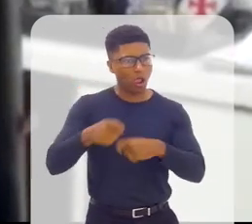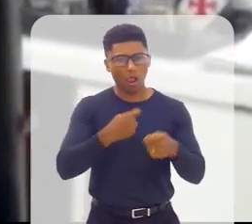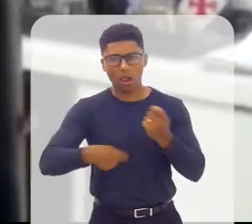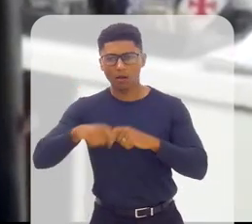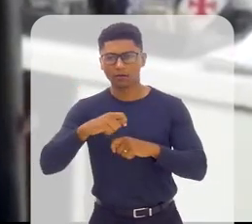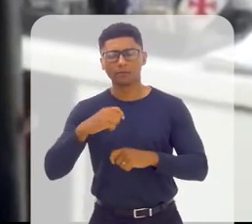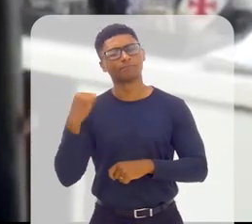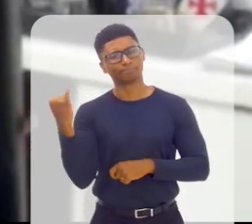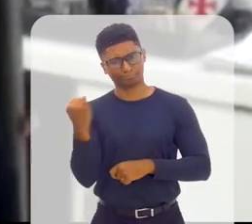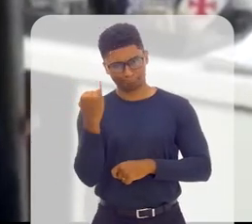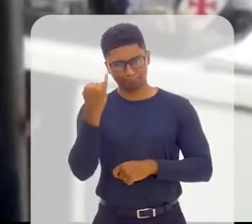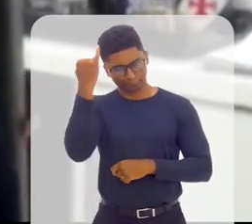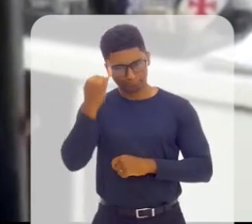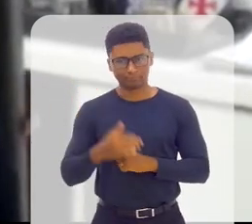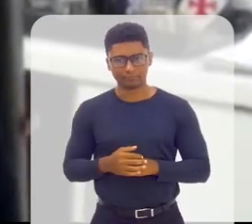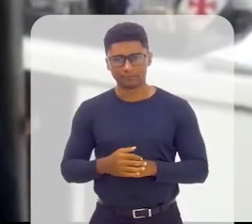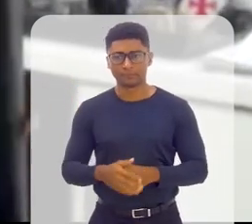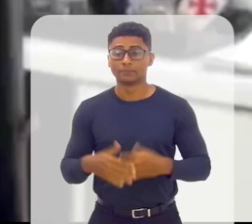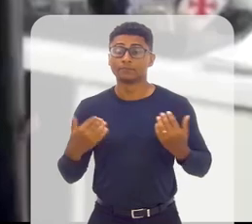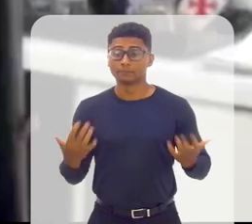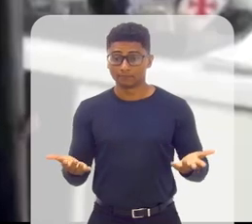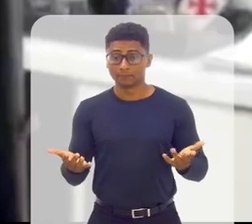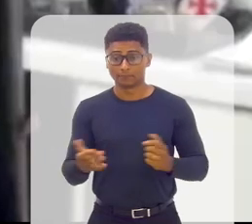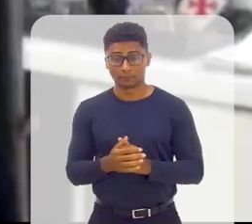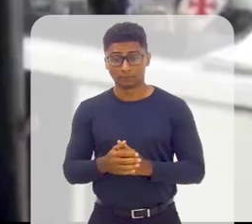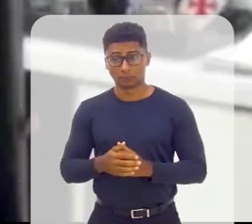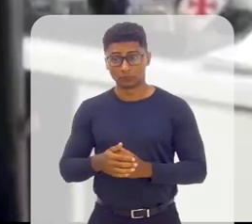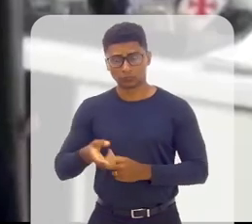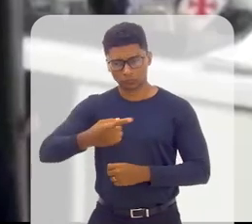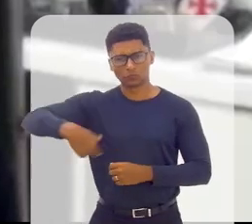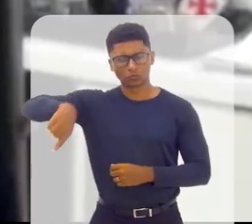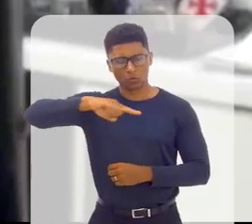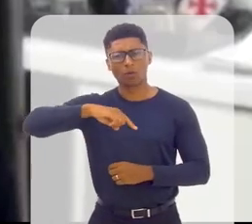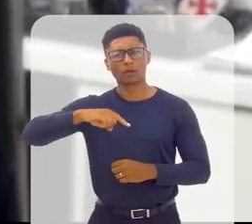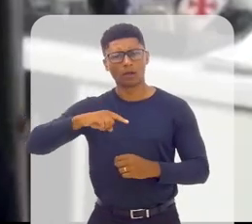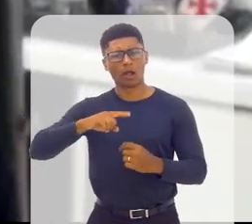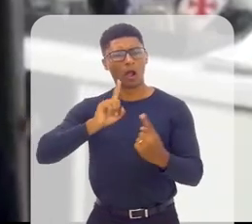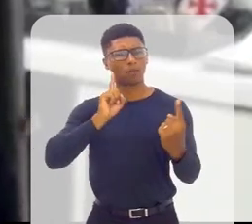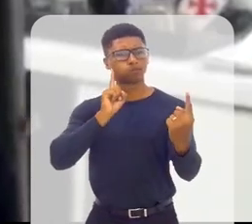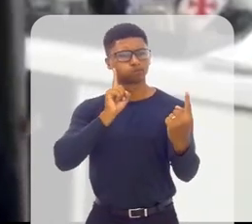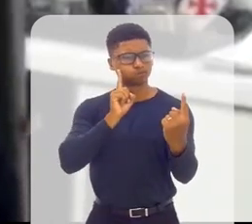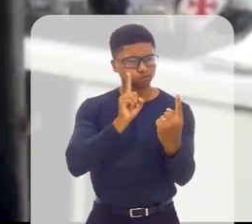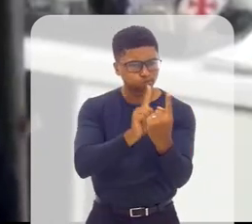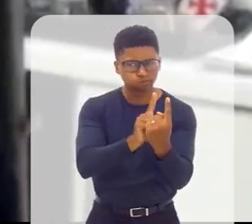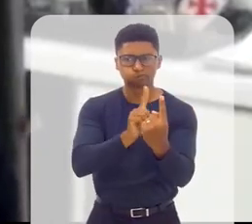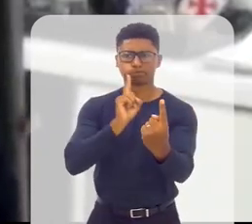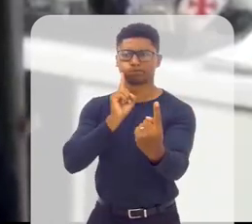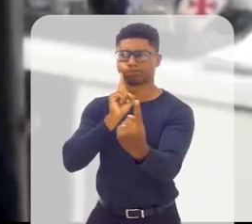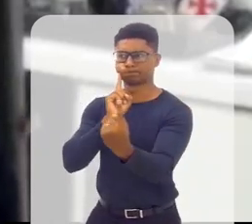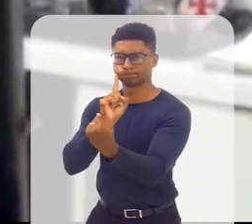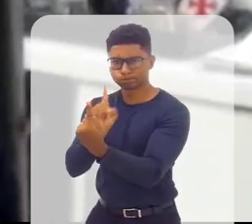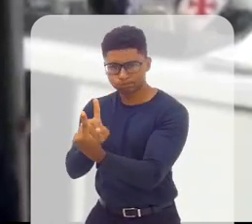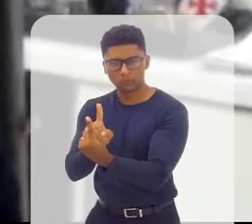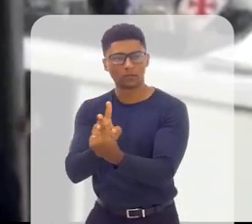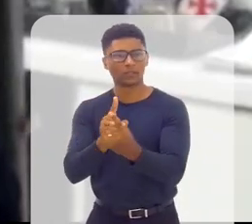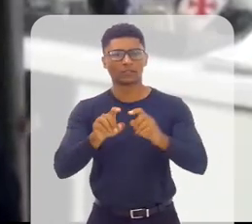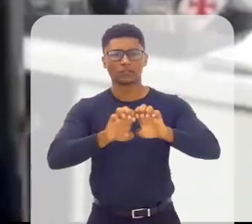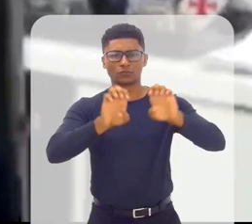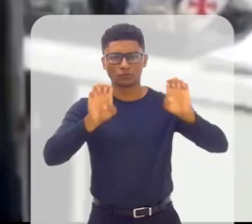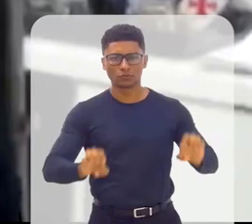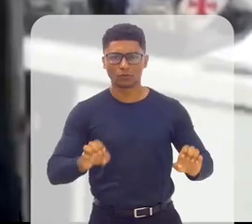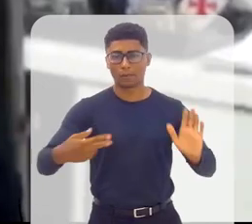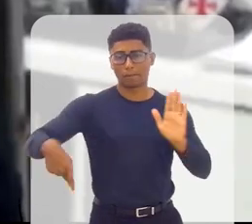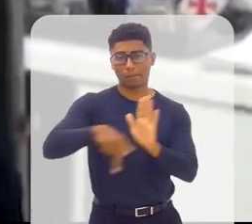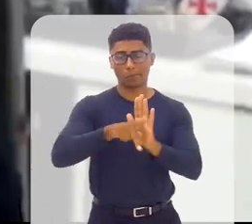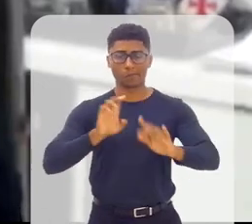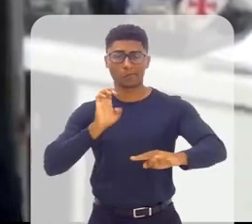seja ofertado. Então, a gente tem participado e se aproximado bastante das estruturas do